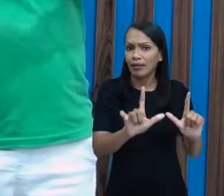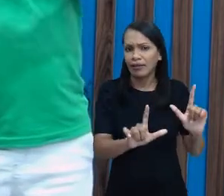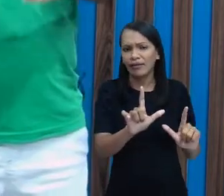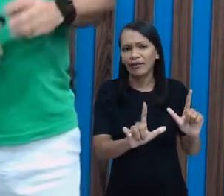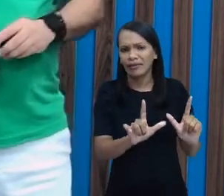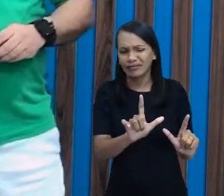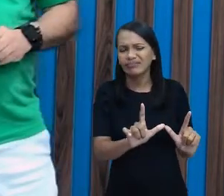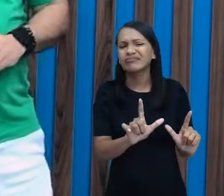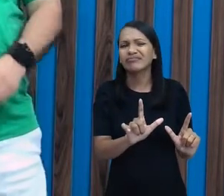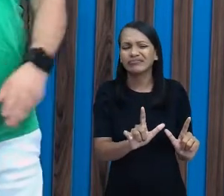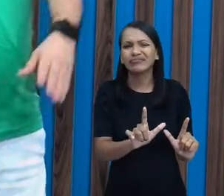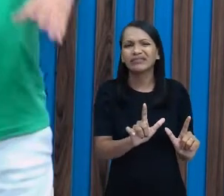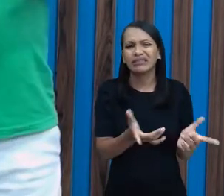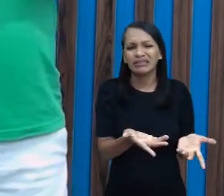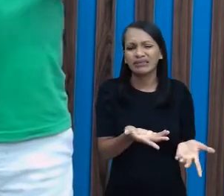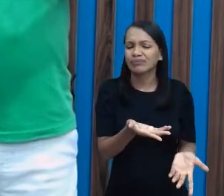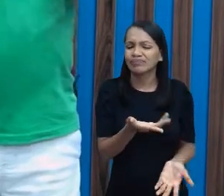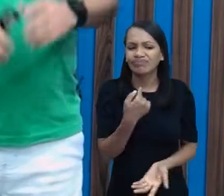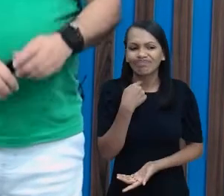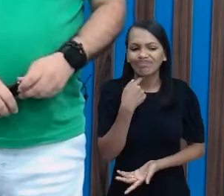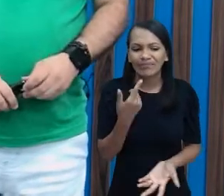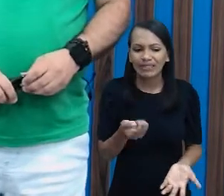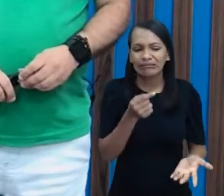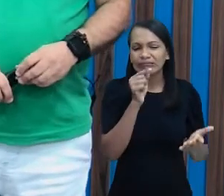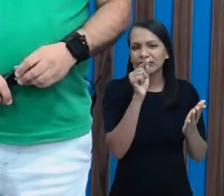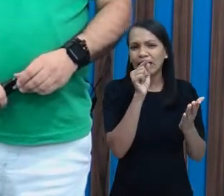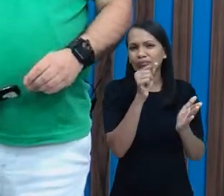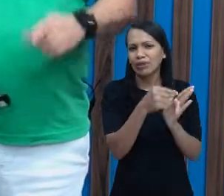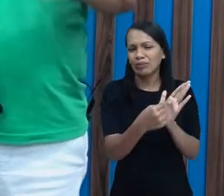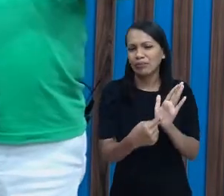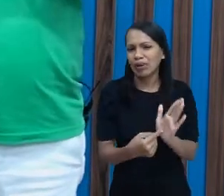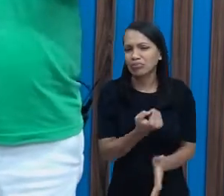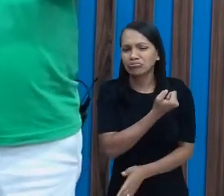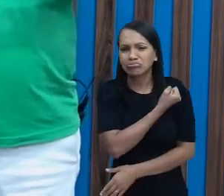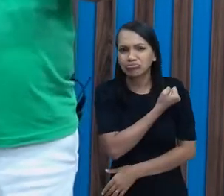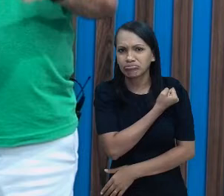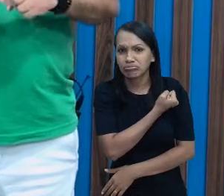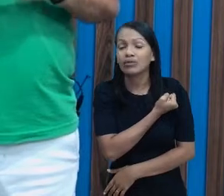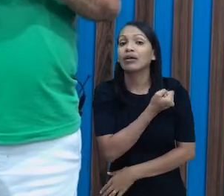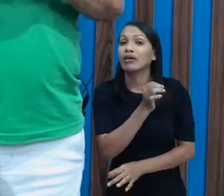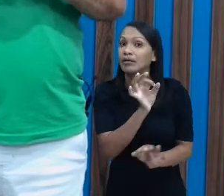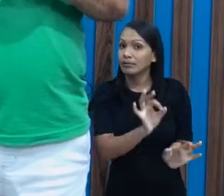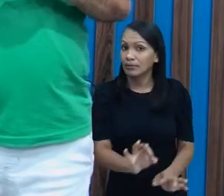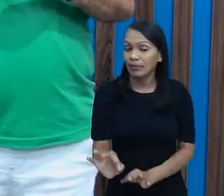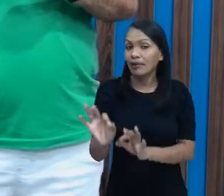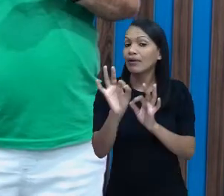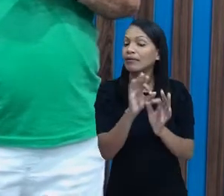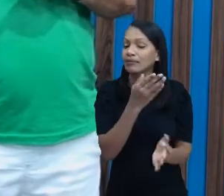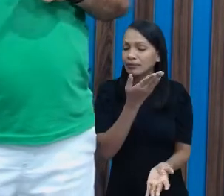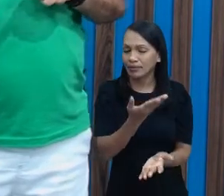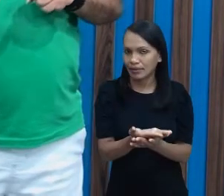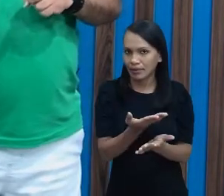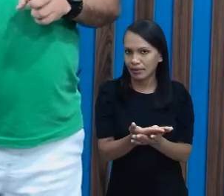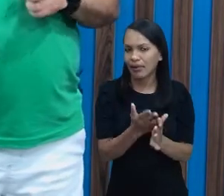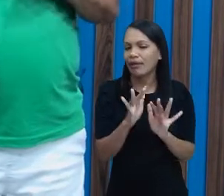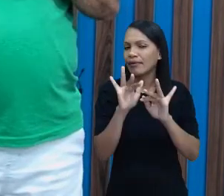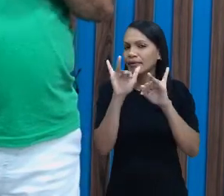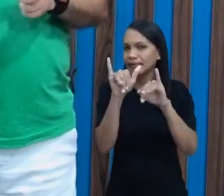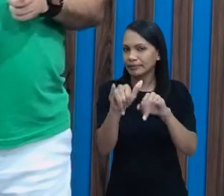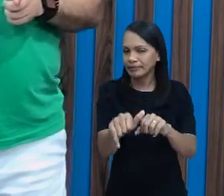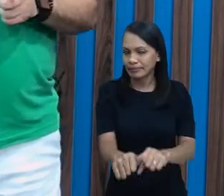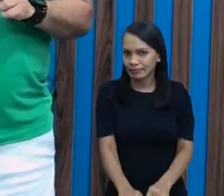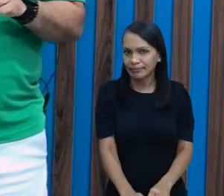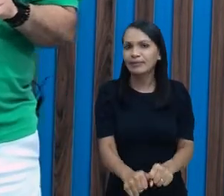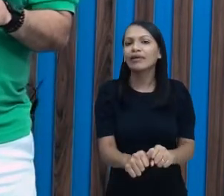esteja sabotando você e não sintonize os canais. Então essa aula, quando ela terminar,